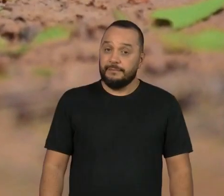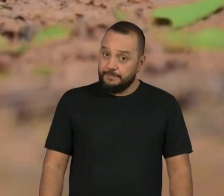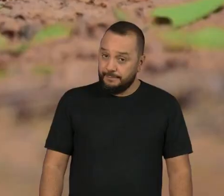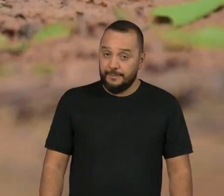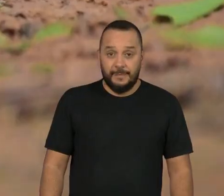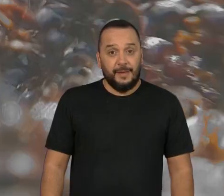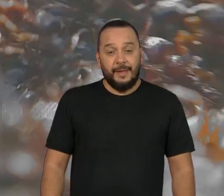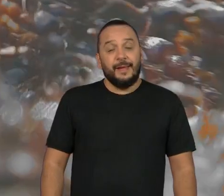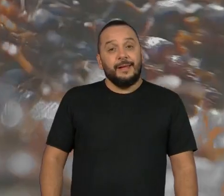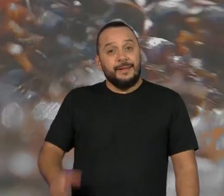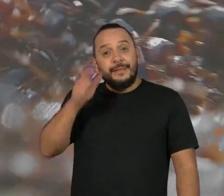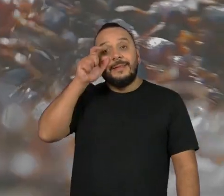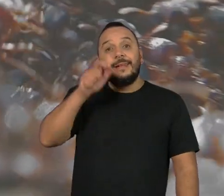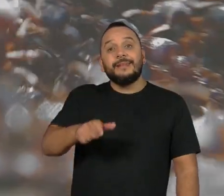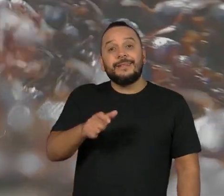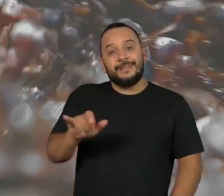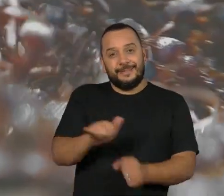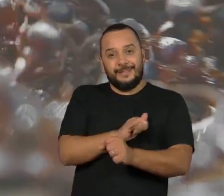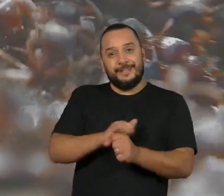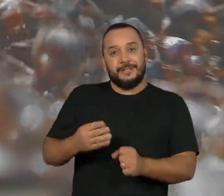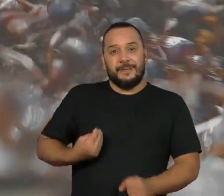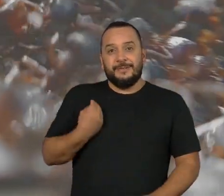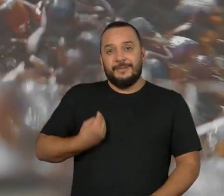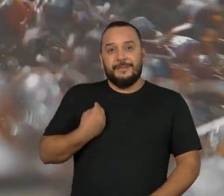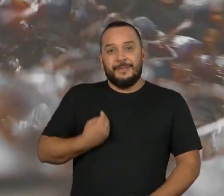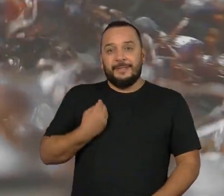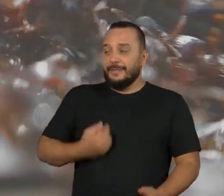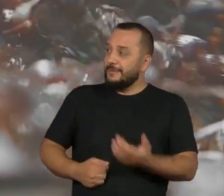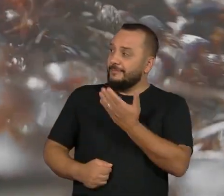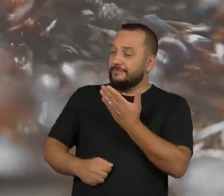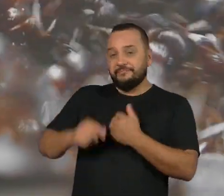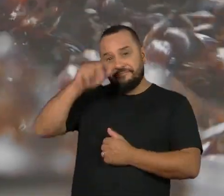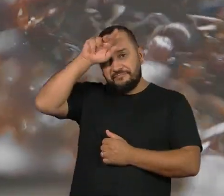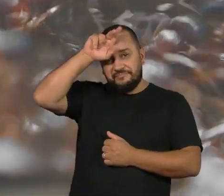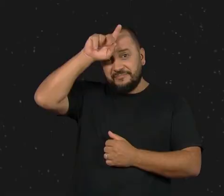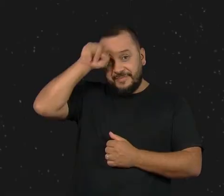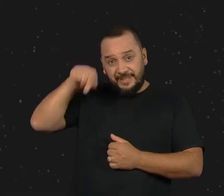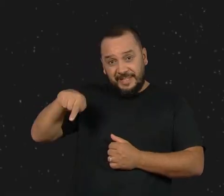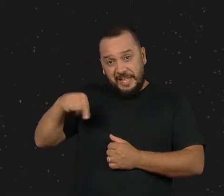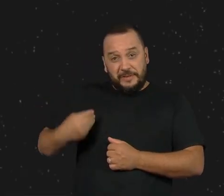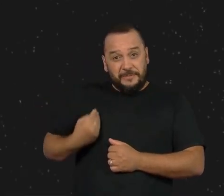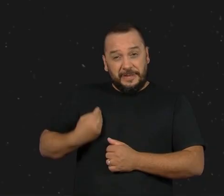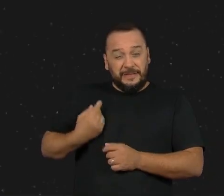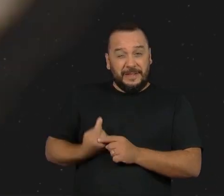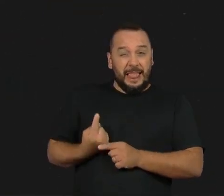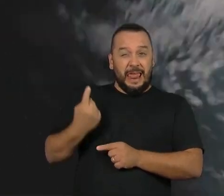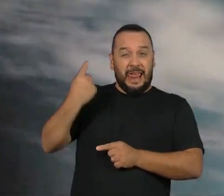curiosa estratégia de sobrevivência de um inseto pré-histórico.